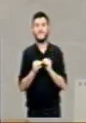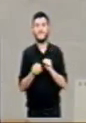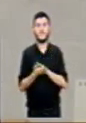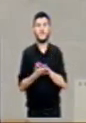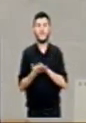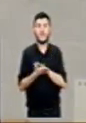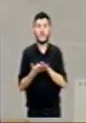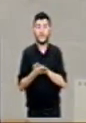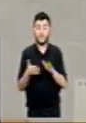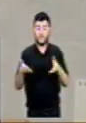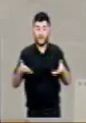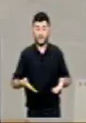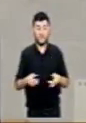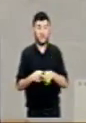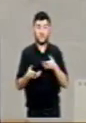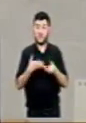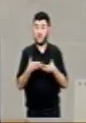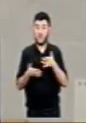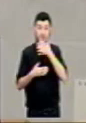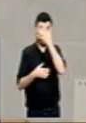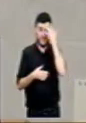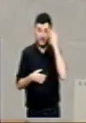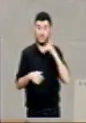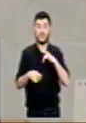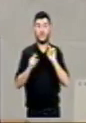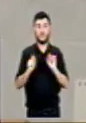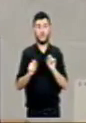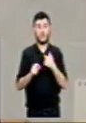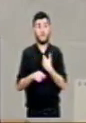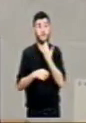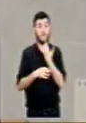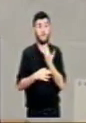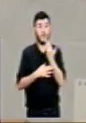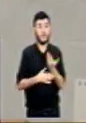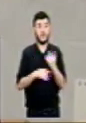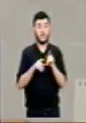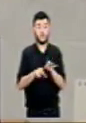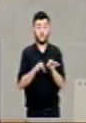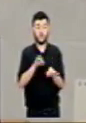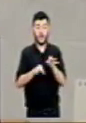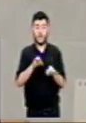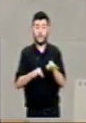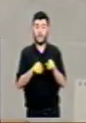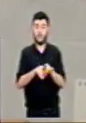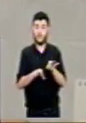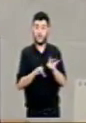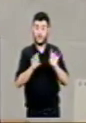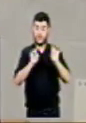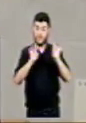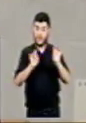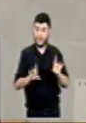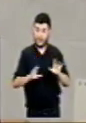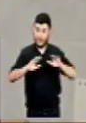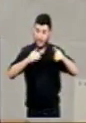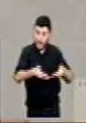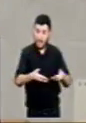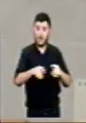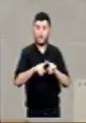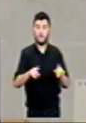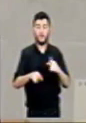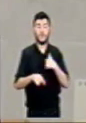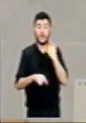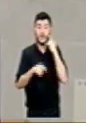qualquer pessoa com prerrogativa de foro, mas atento apenas aos elementos iniciais que lhe